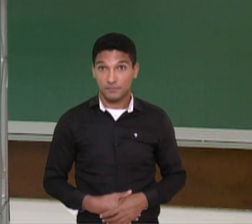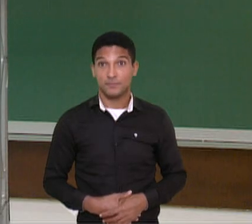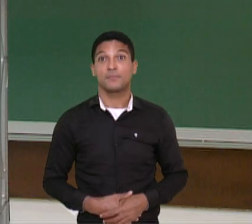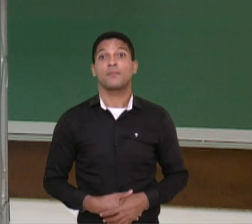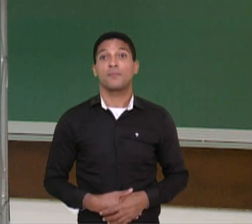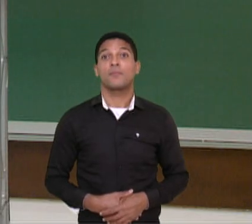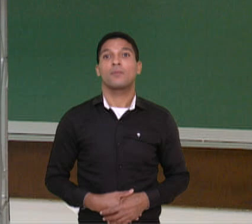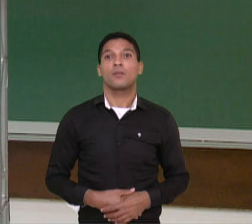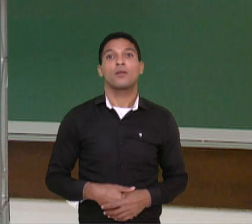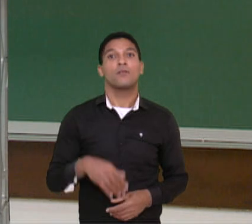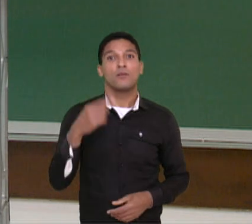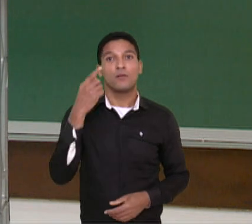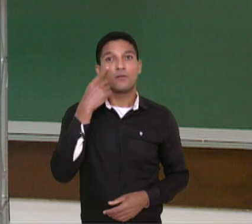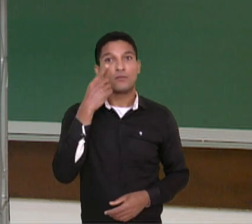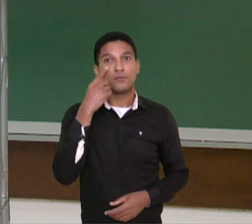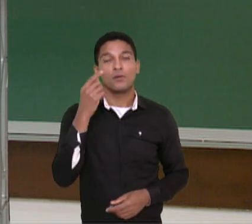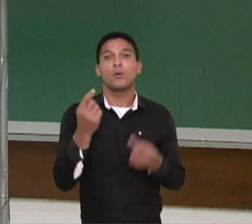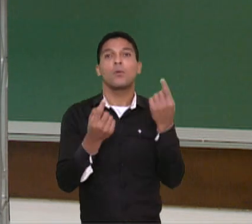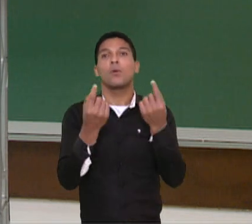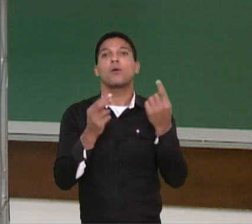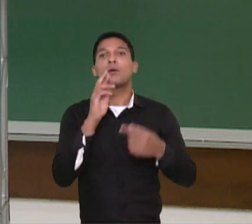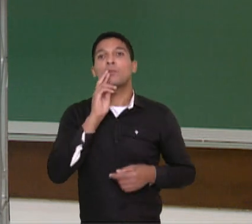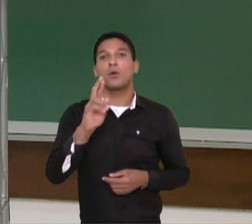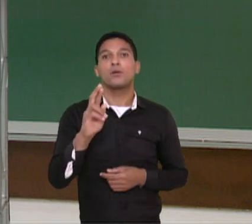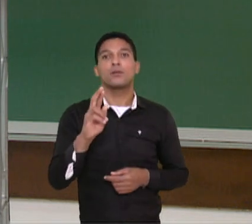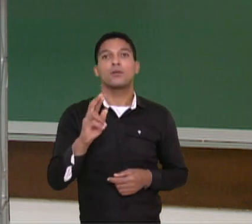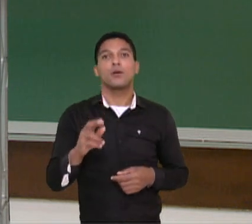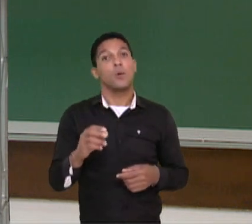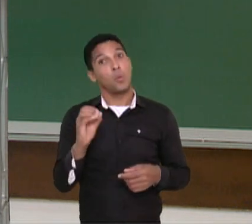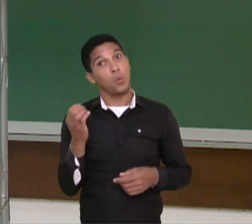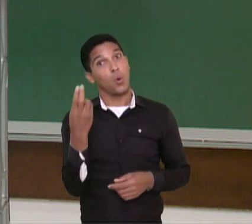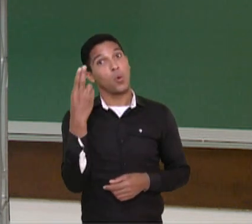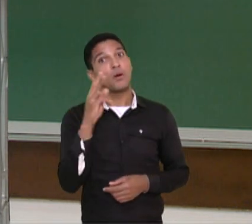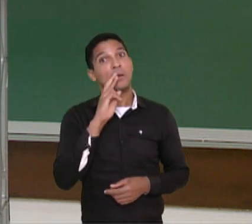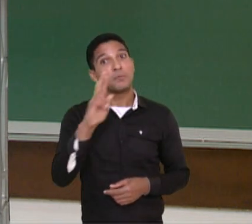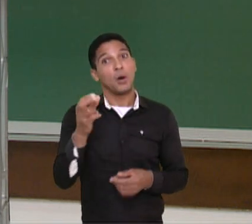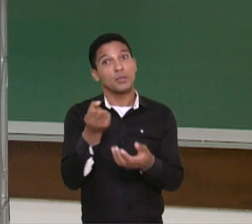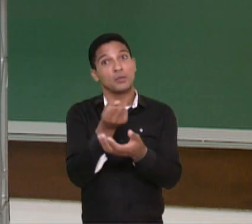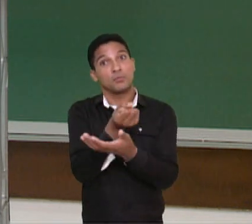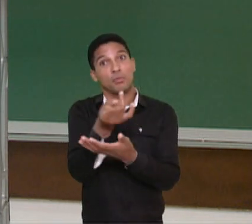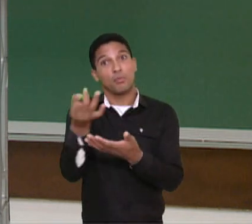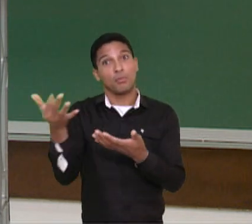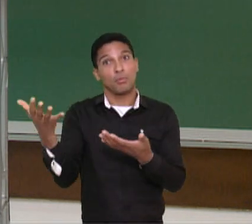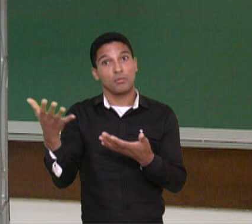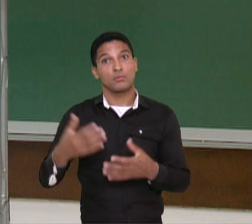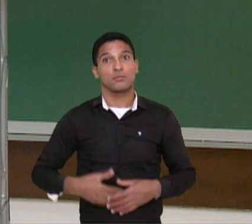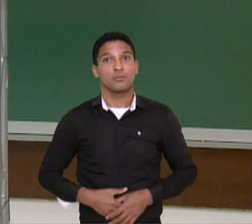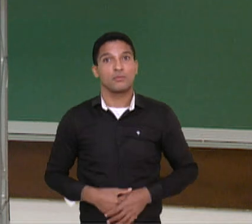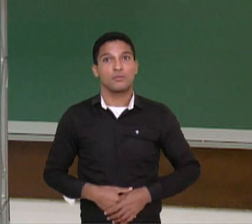Voltamos, galera. Vamos lá então ver qual é a resposta ou as respostas da nossa atividade 5.